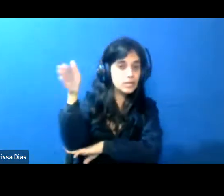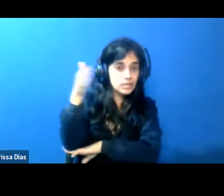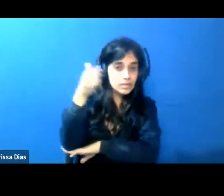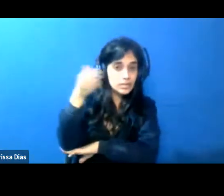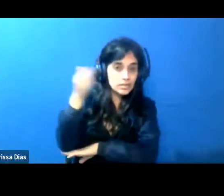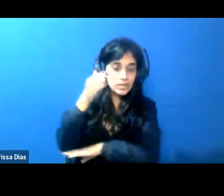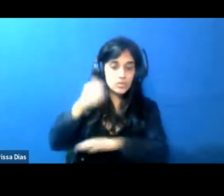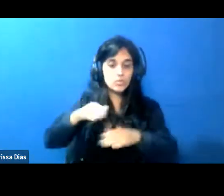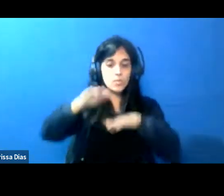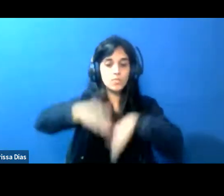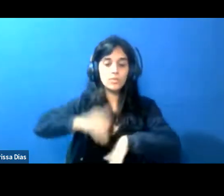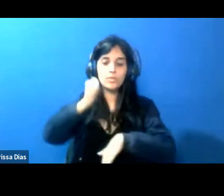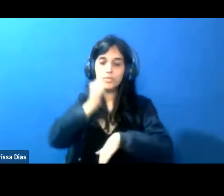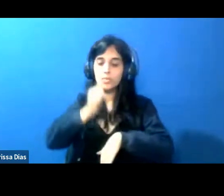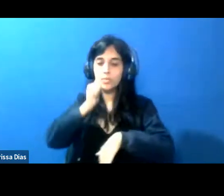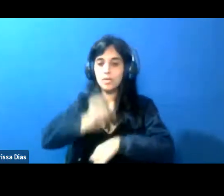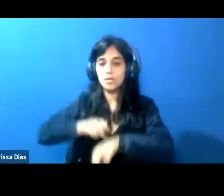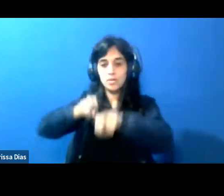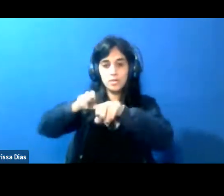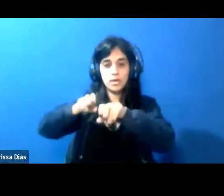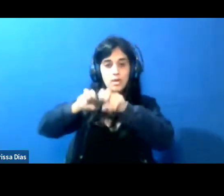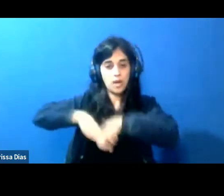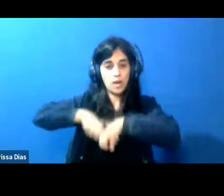Camponesas, é uma bandeira lilás,